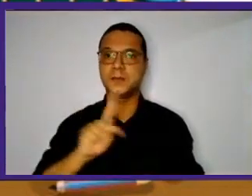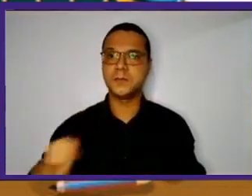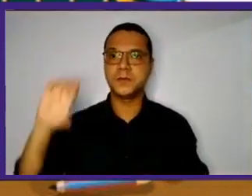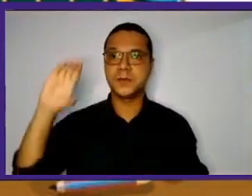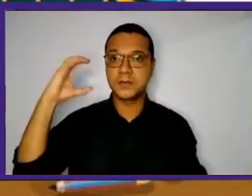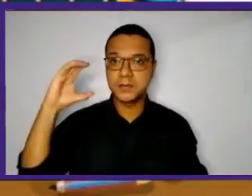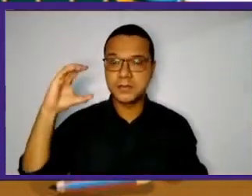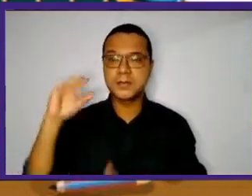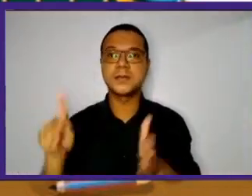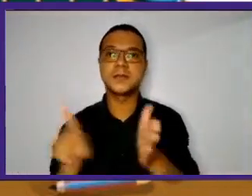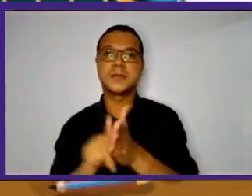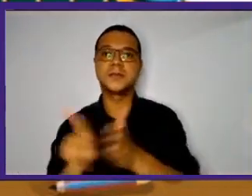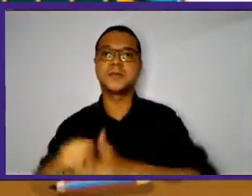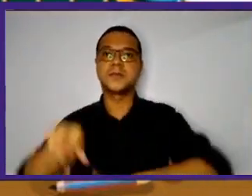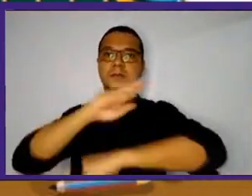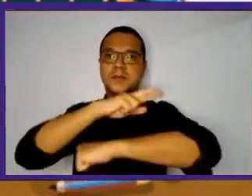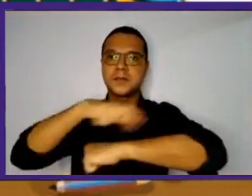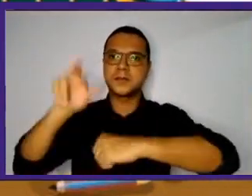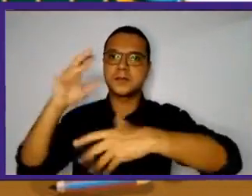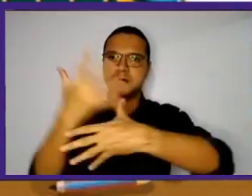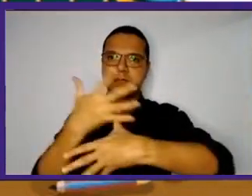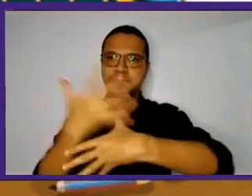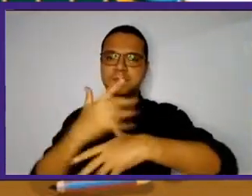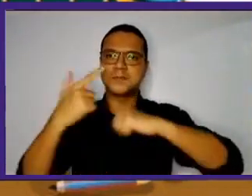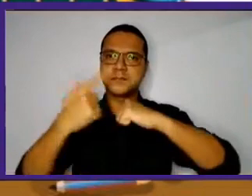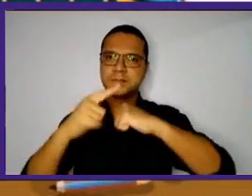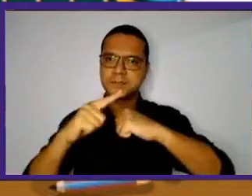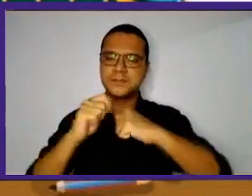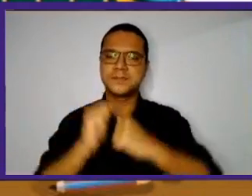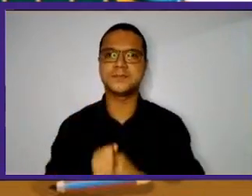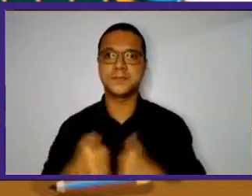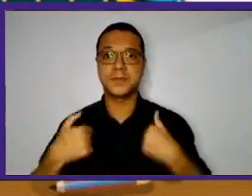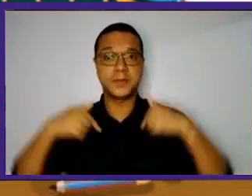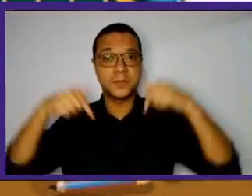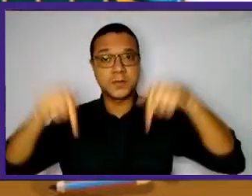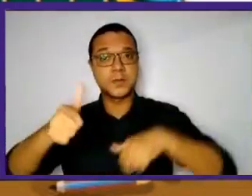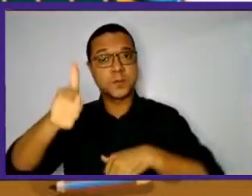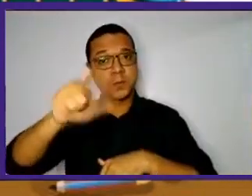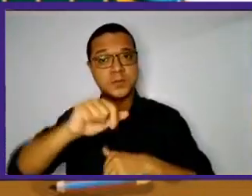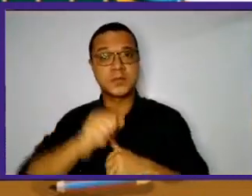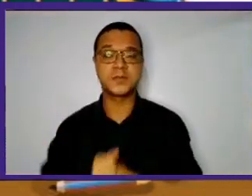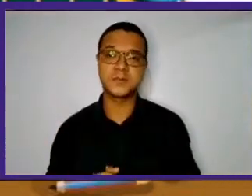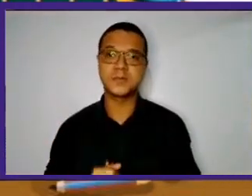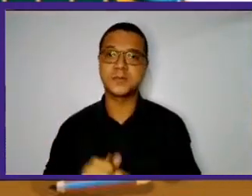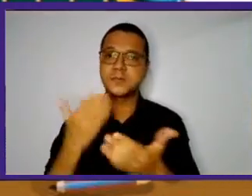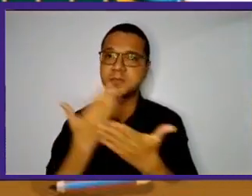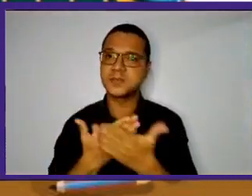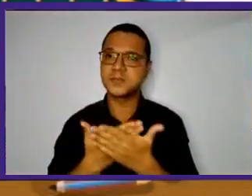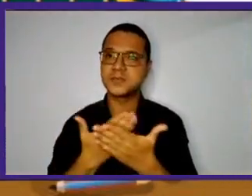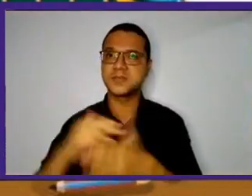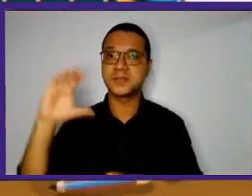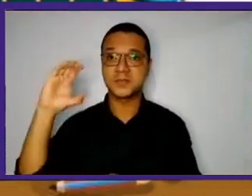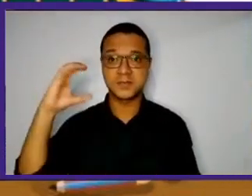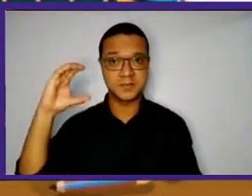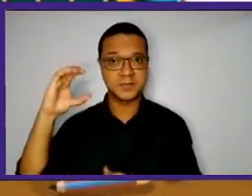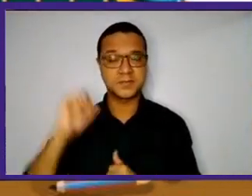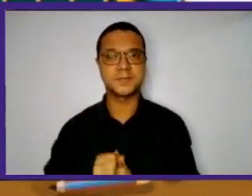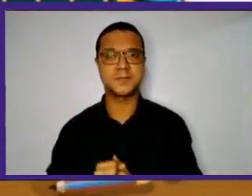da Rede Municipal de Ensino de Goiânia. Estou aqui mais uma vez para mais uma aula de